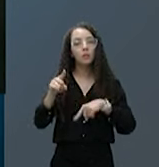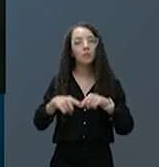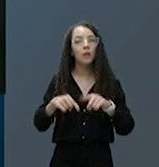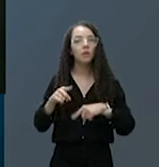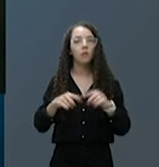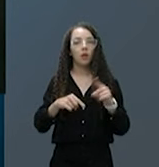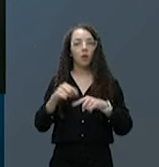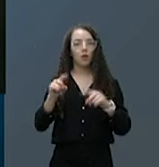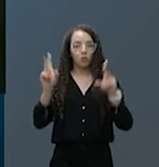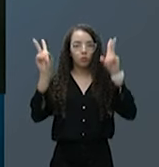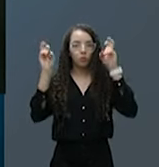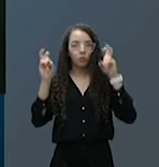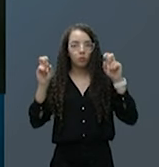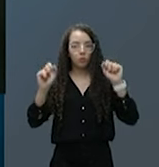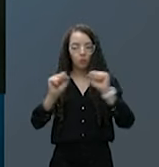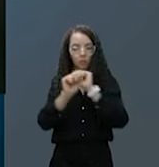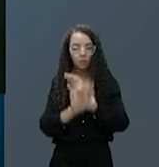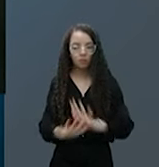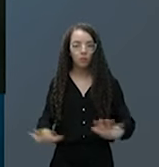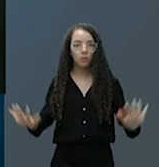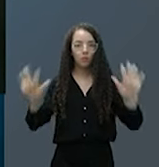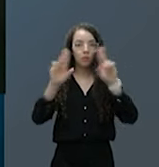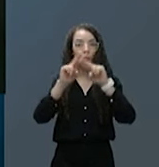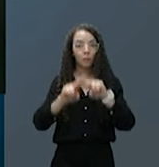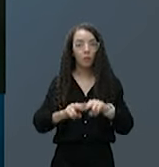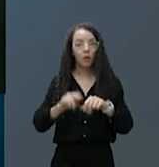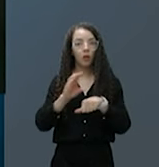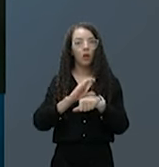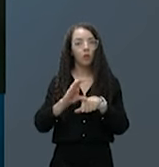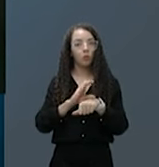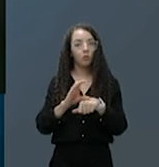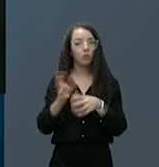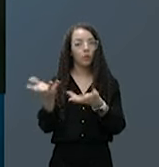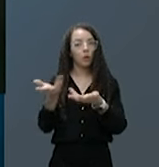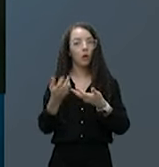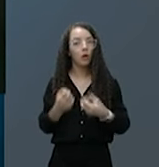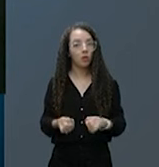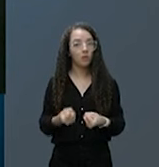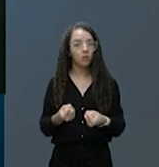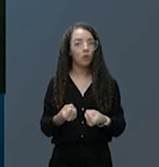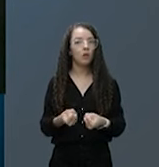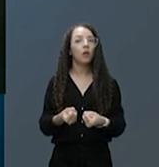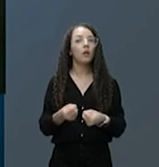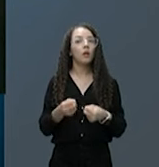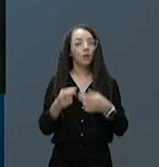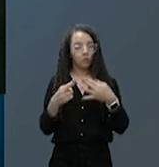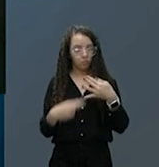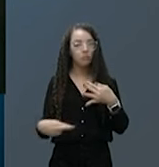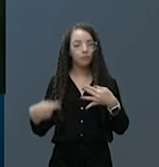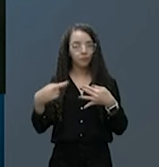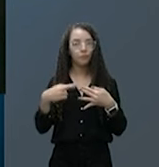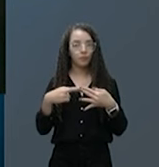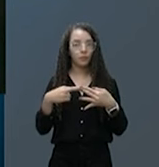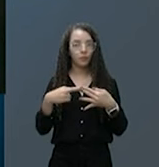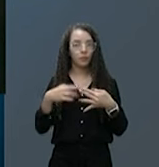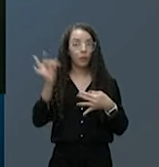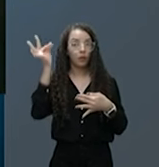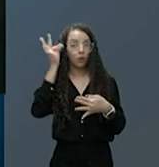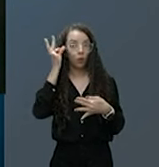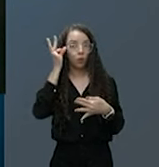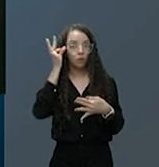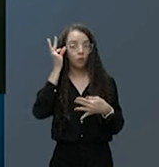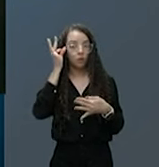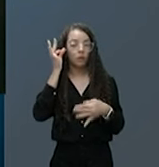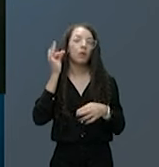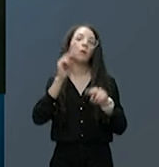Constituição Federal, admitindo, ao menos em tese, a viabilização do recurso extraordinário. Nesse cenário,